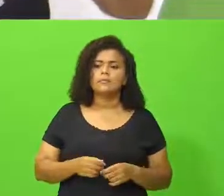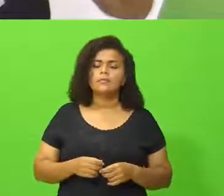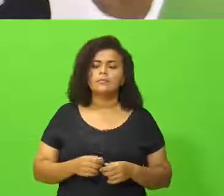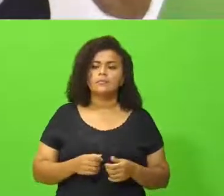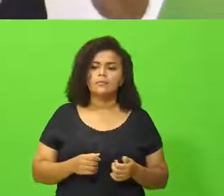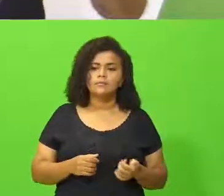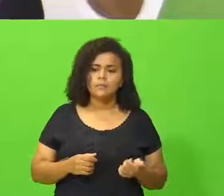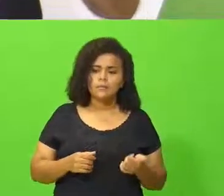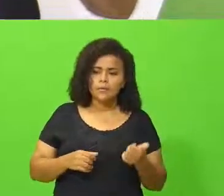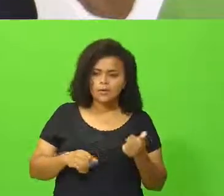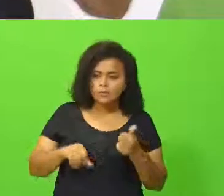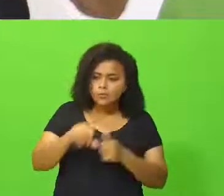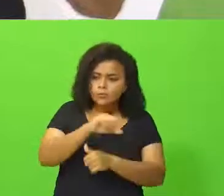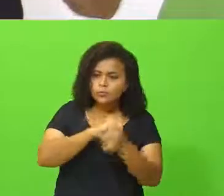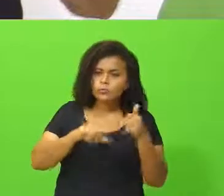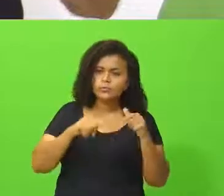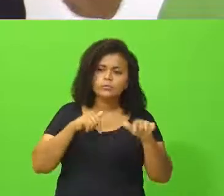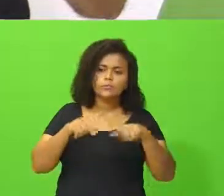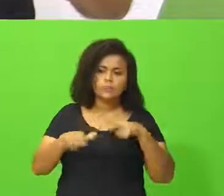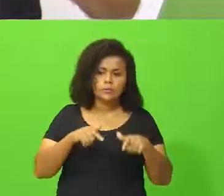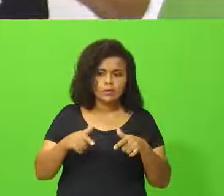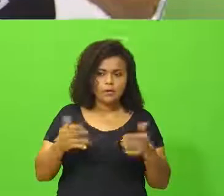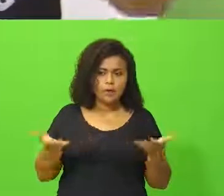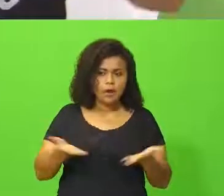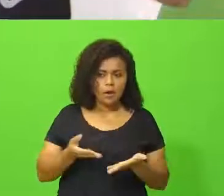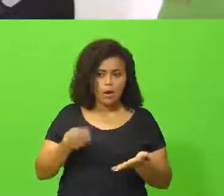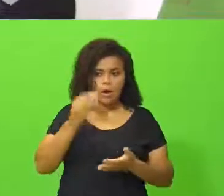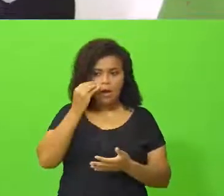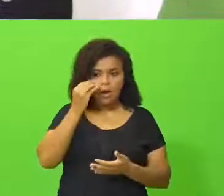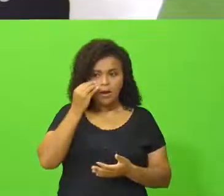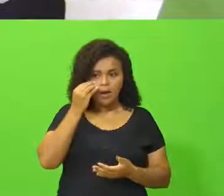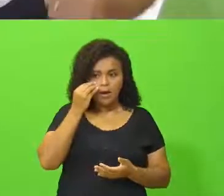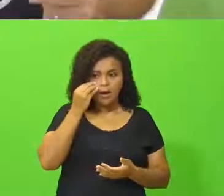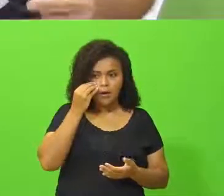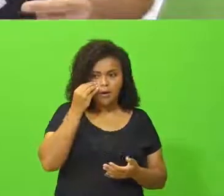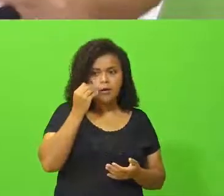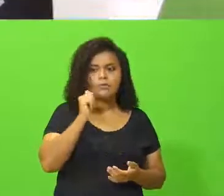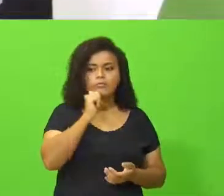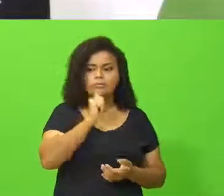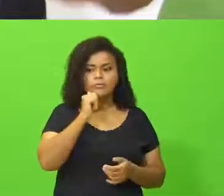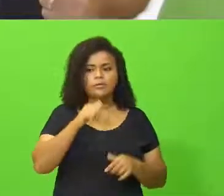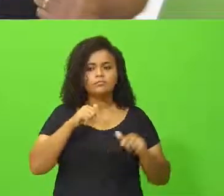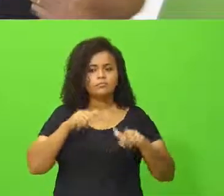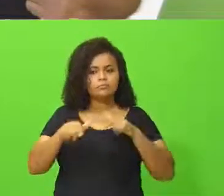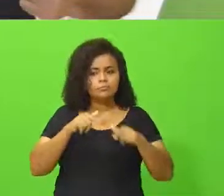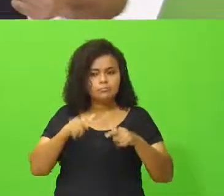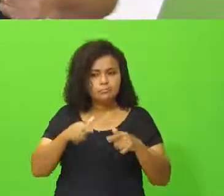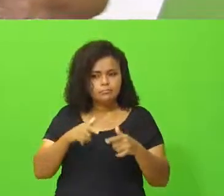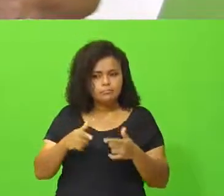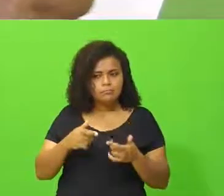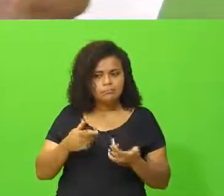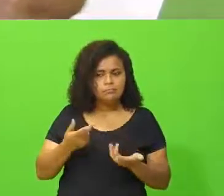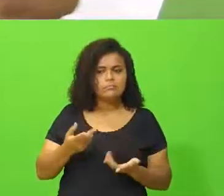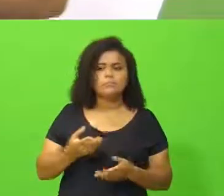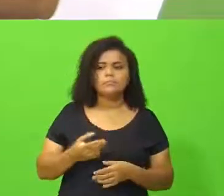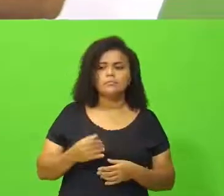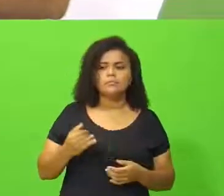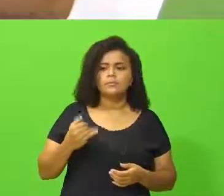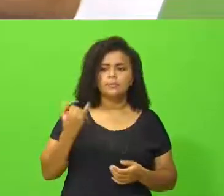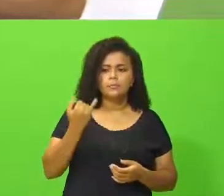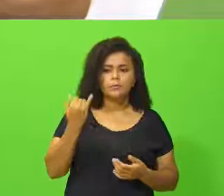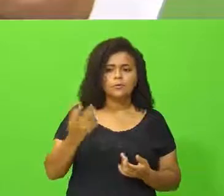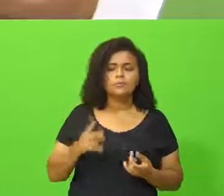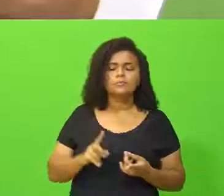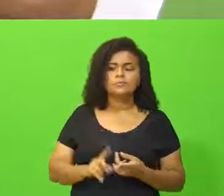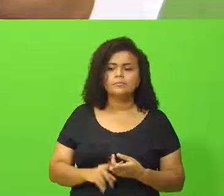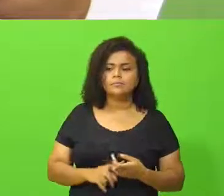Do trabalho. A gente nota que a mulher está tendo um despontar bem significativo. Em alguns